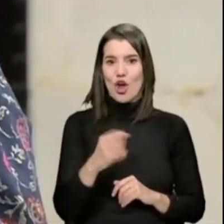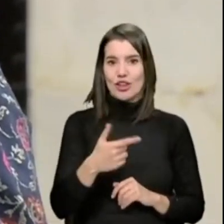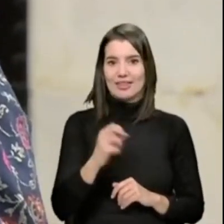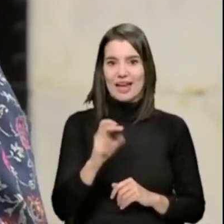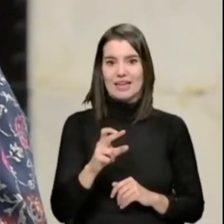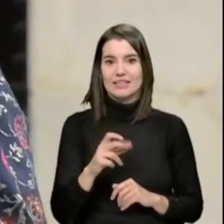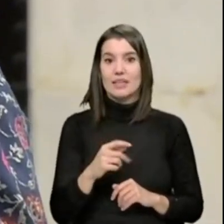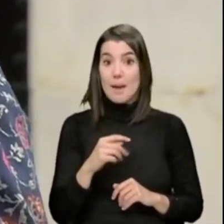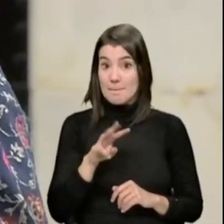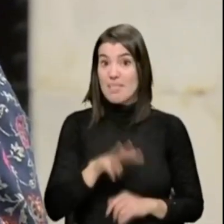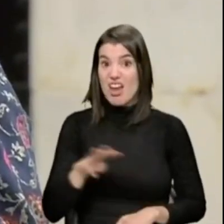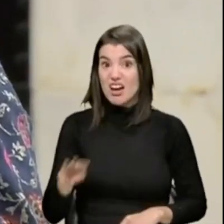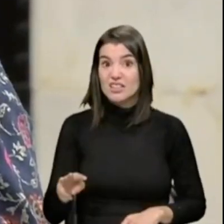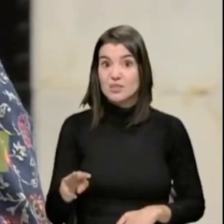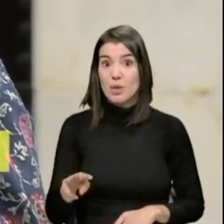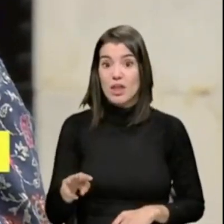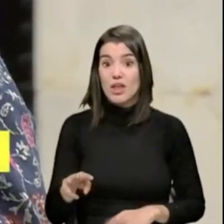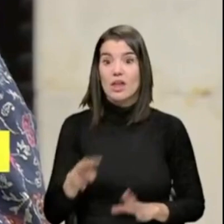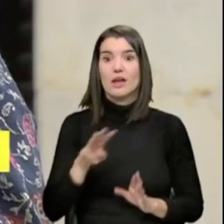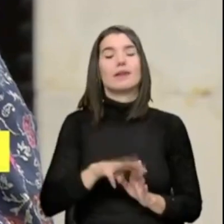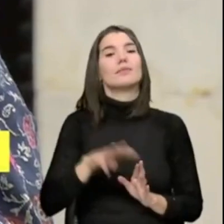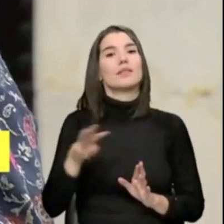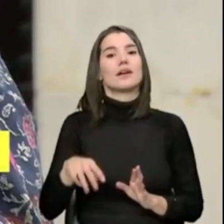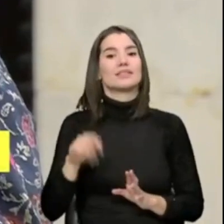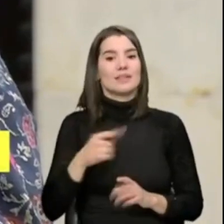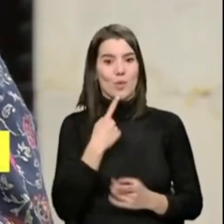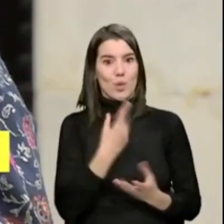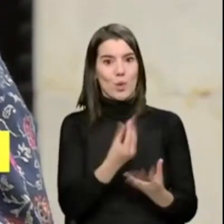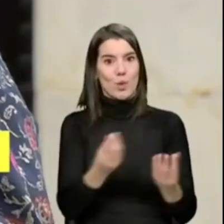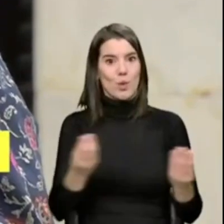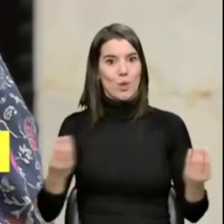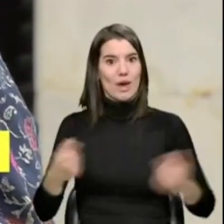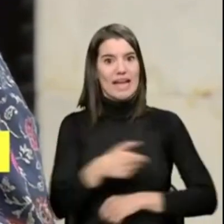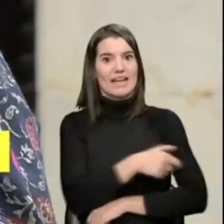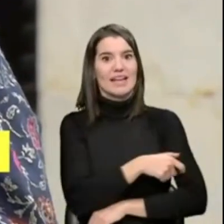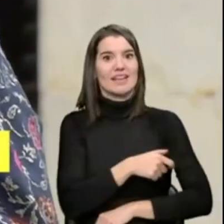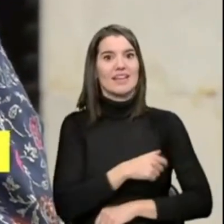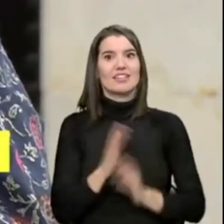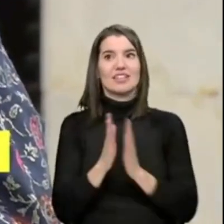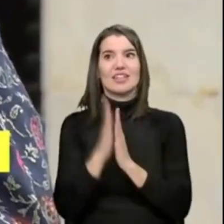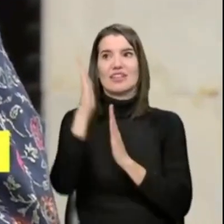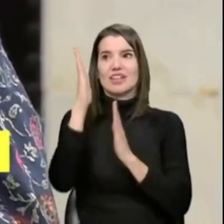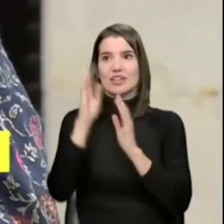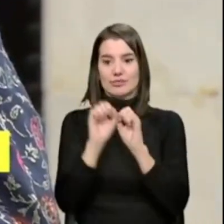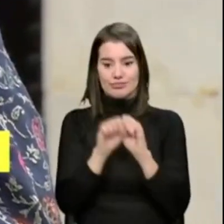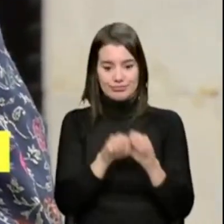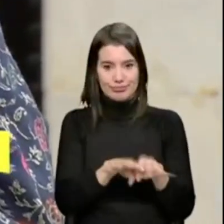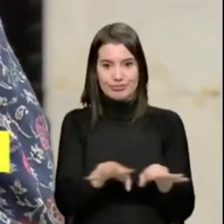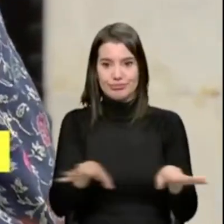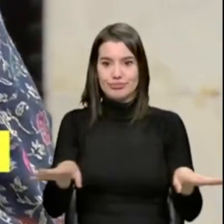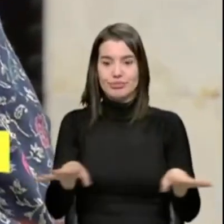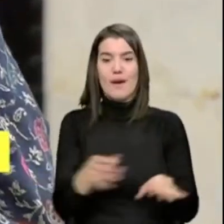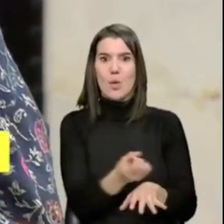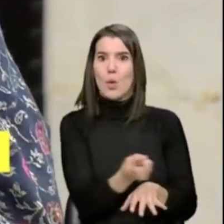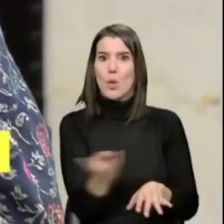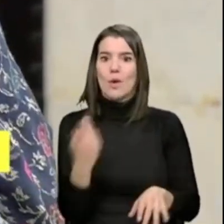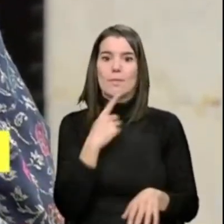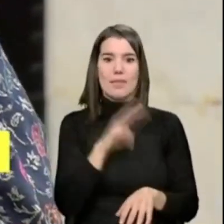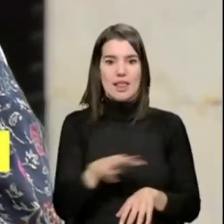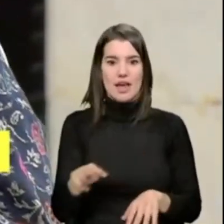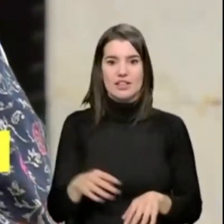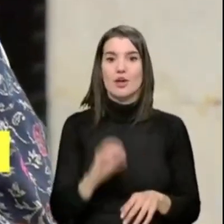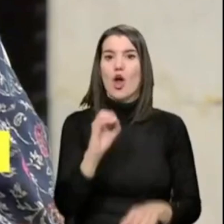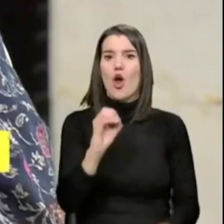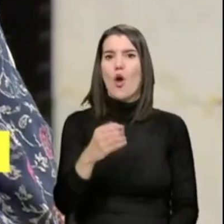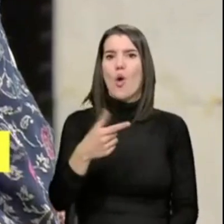milhares. Diga? E são milhares. Sim. São muitas entidades divinas. O que é que isso quer dizer dos